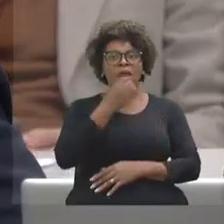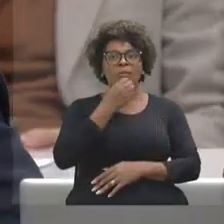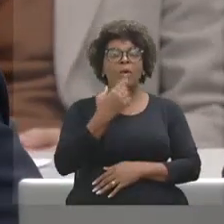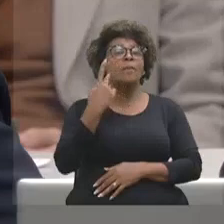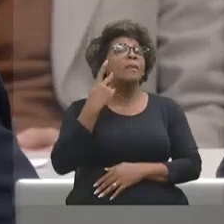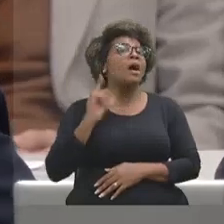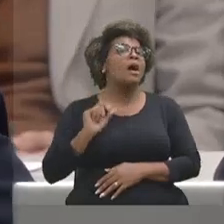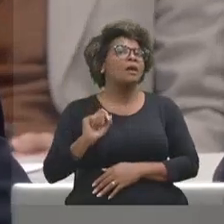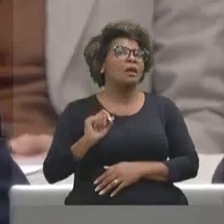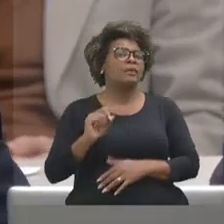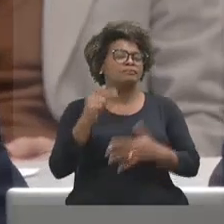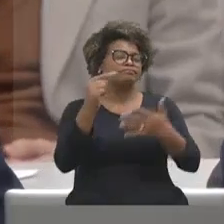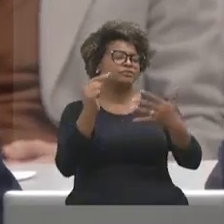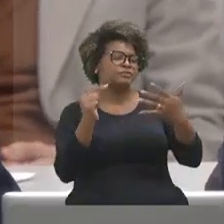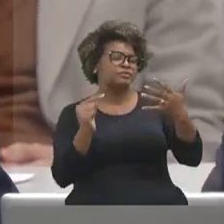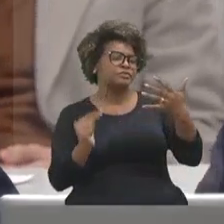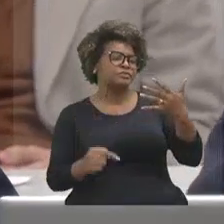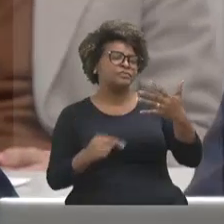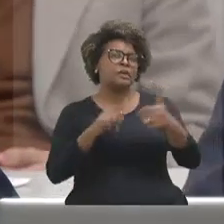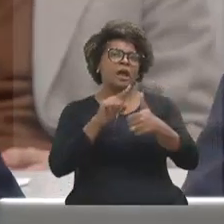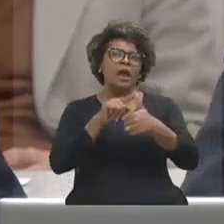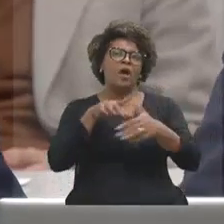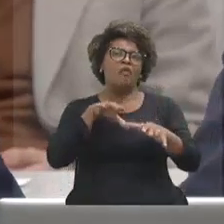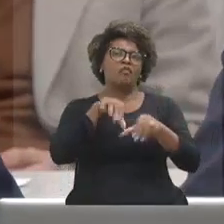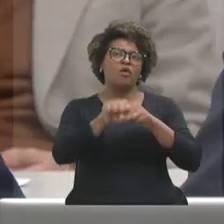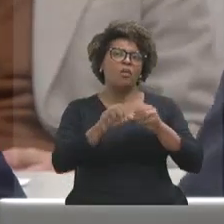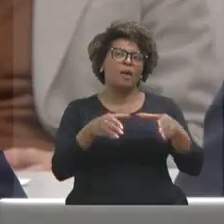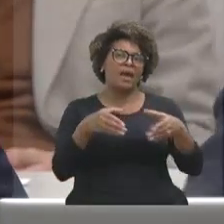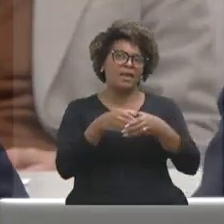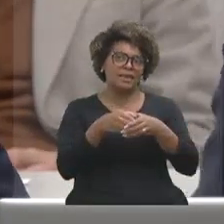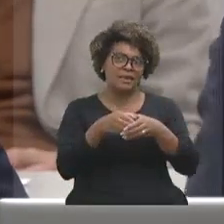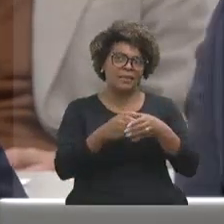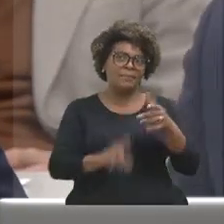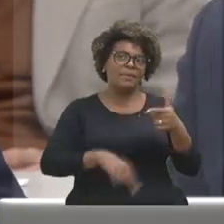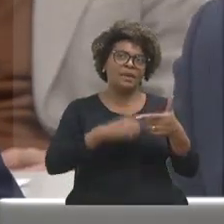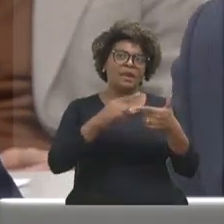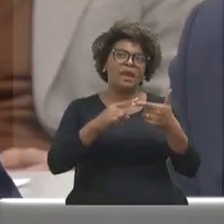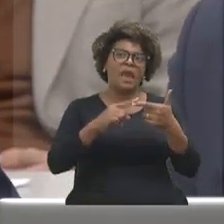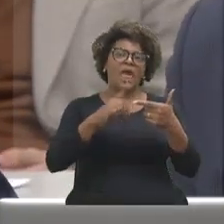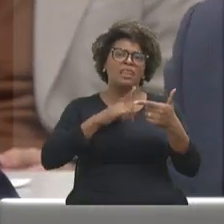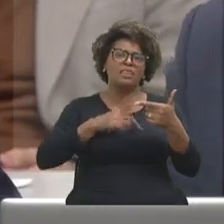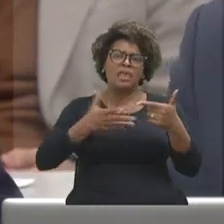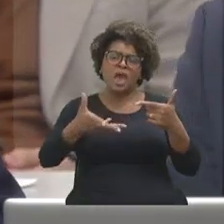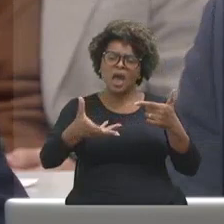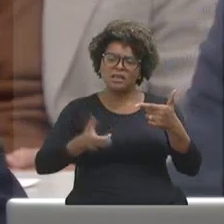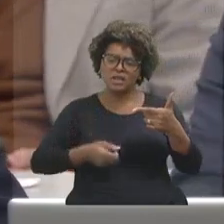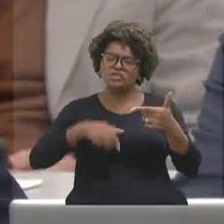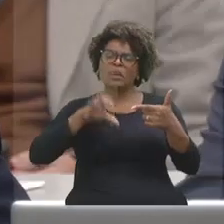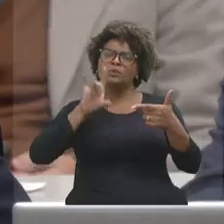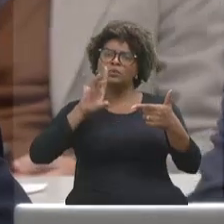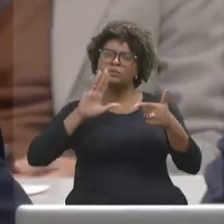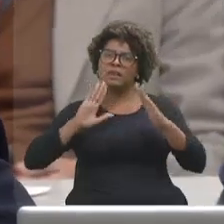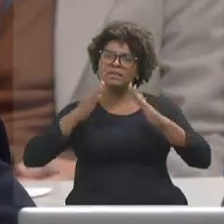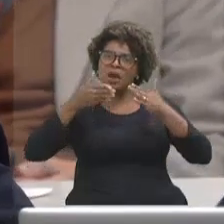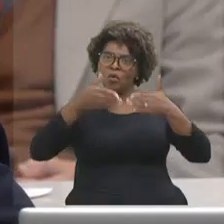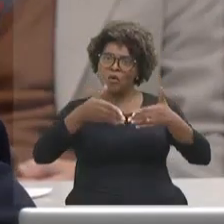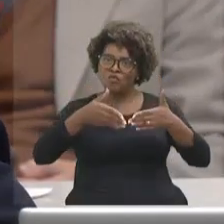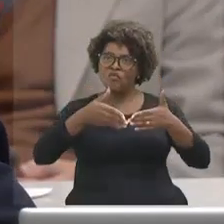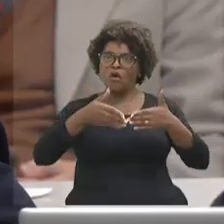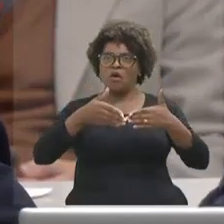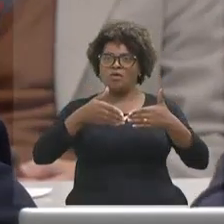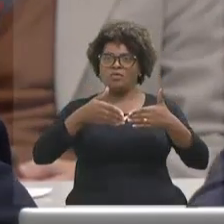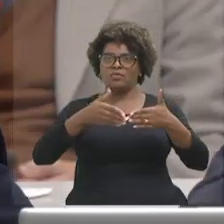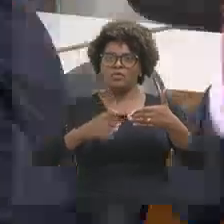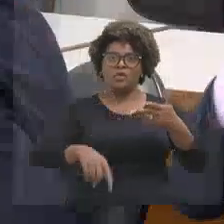formar equipes que vão ser absorvidos bom para ter atendimento especializados que não teríamos seus Tom escola e